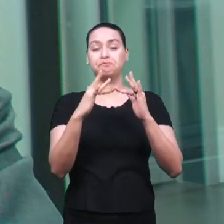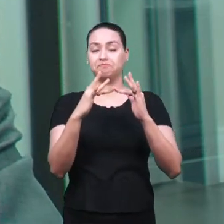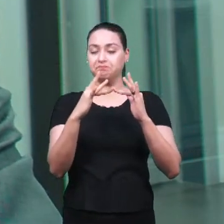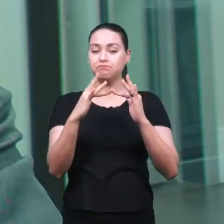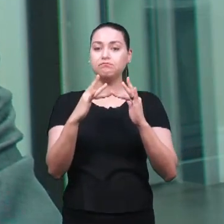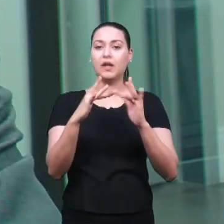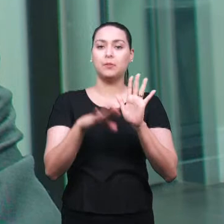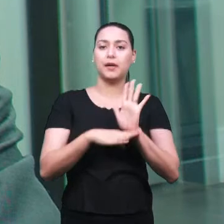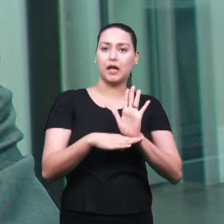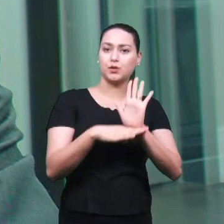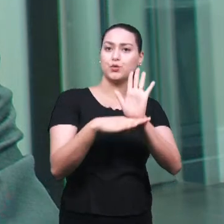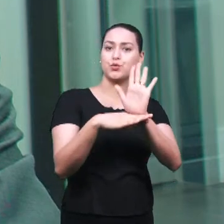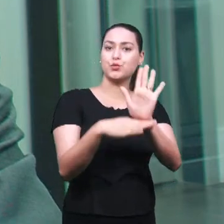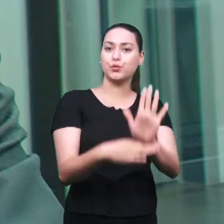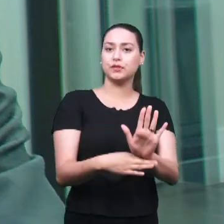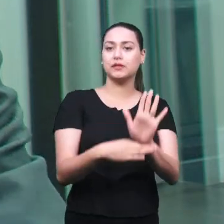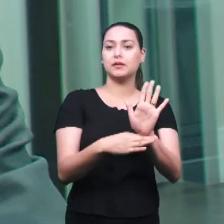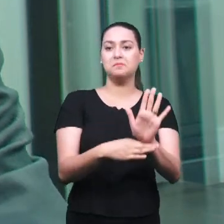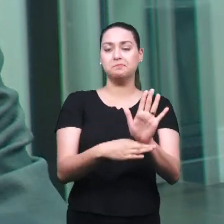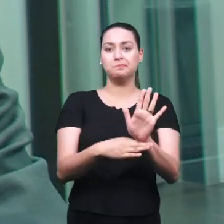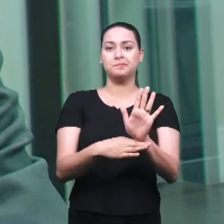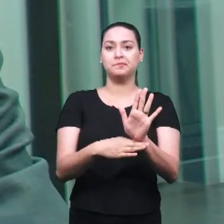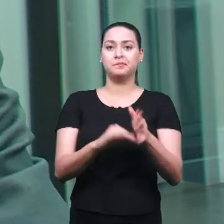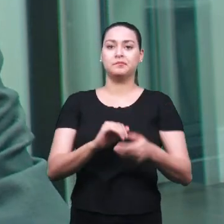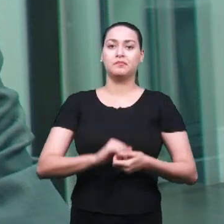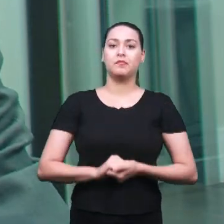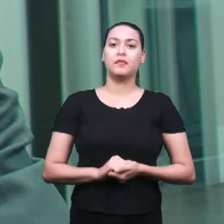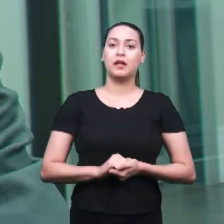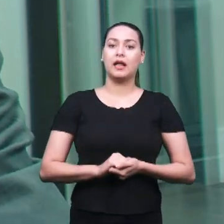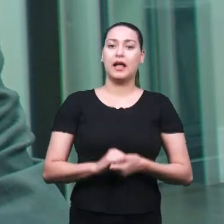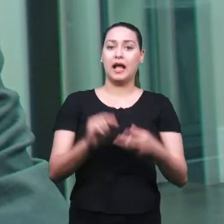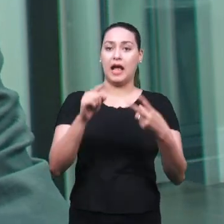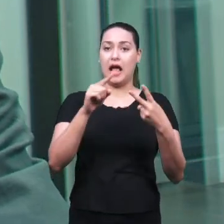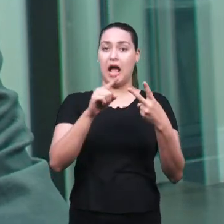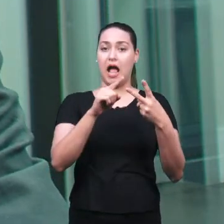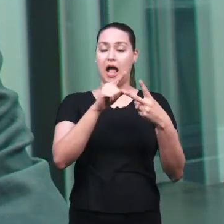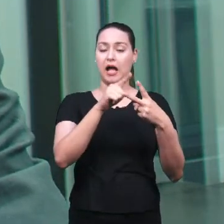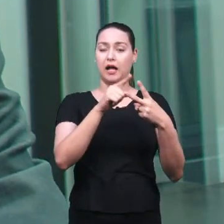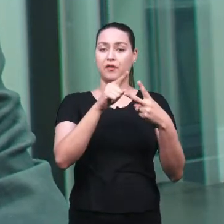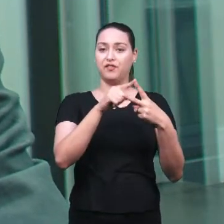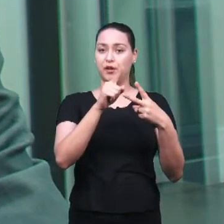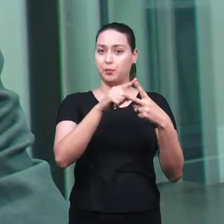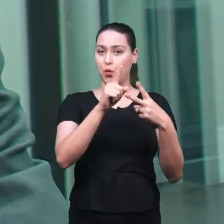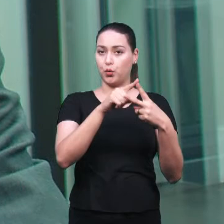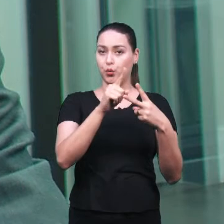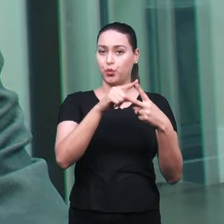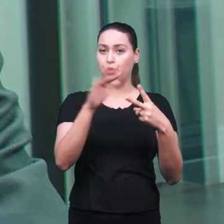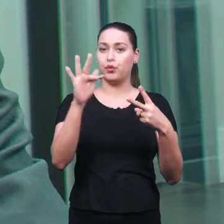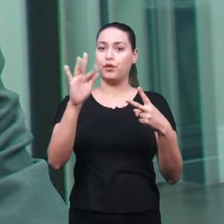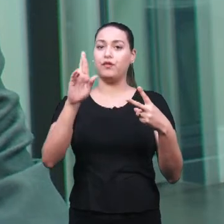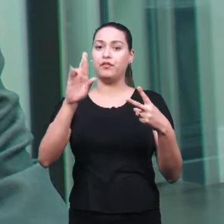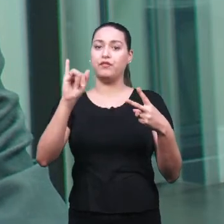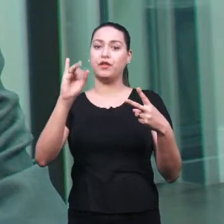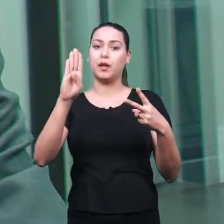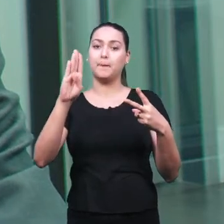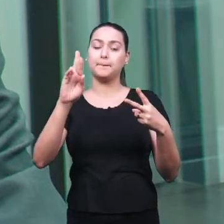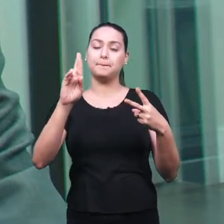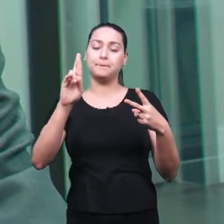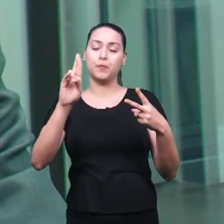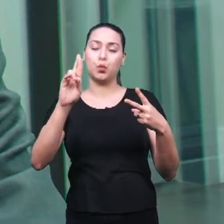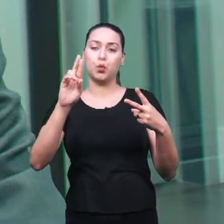Genebra, e a igreja de Friburgo, os irmãos que estão ali, recebem assistência minha